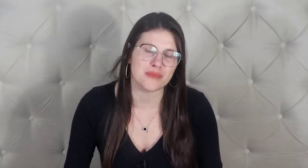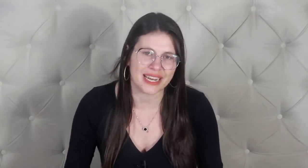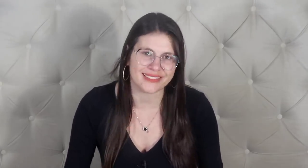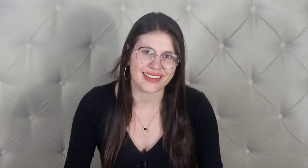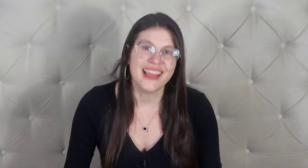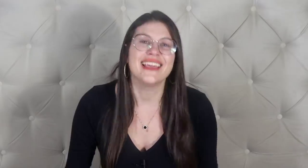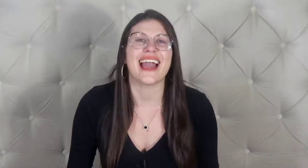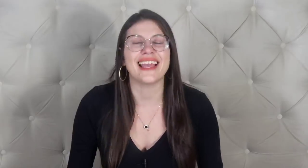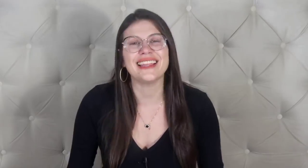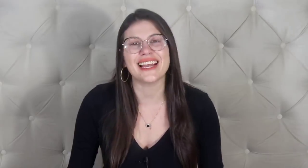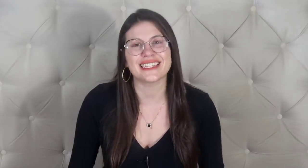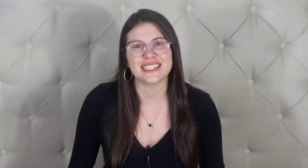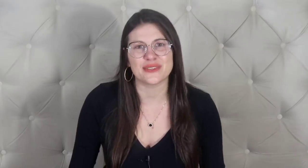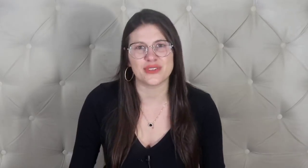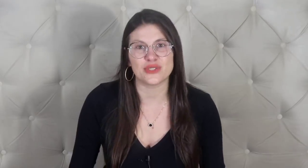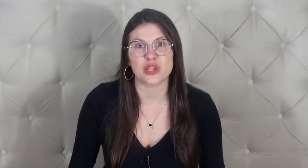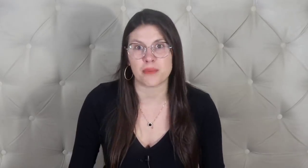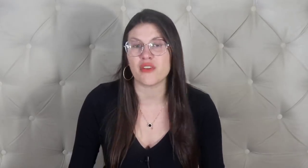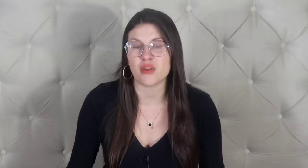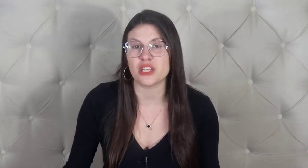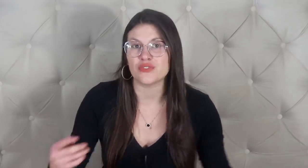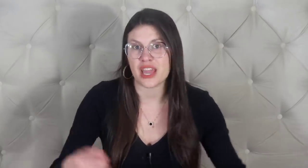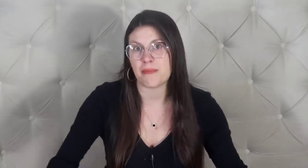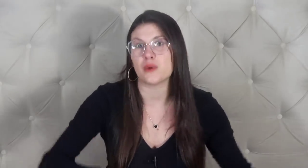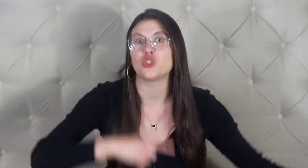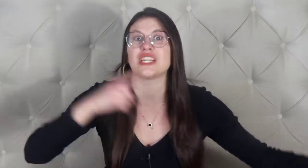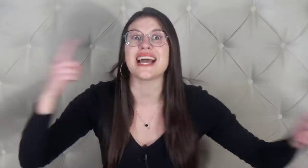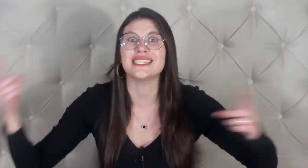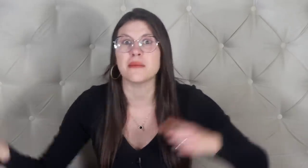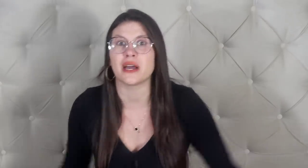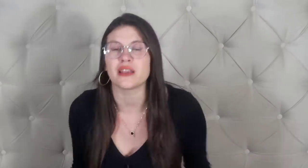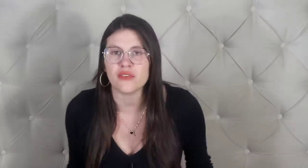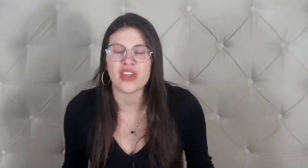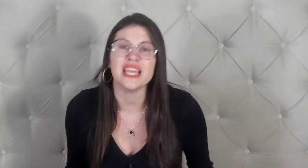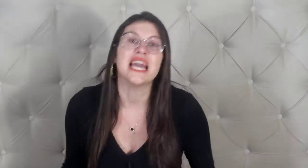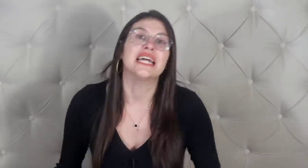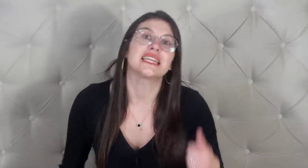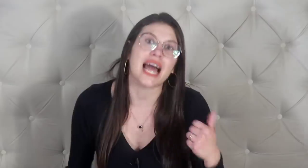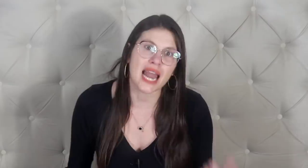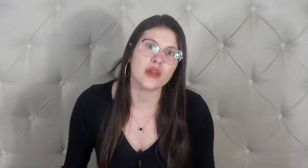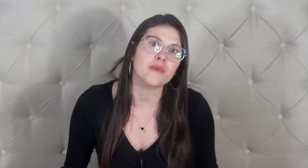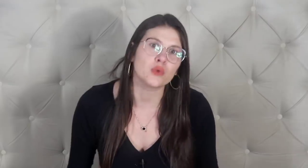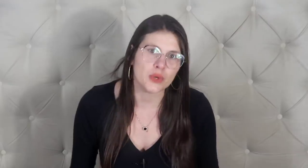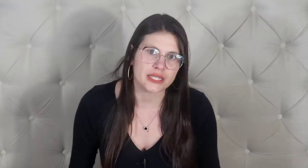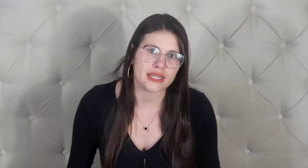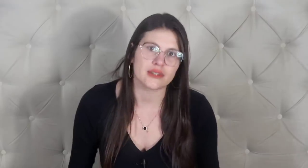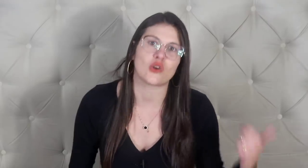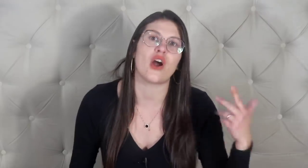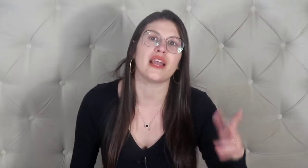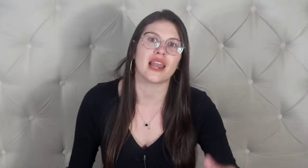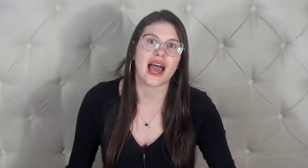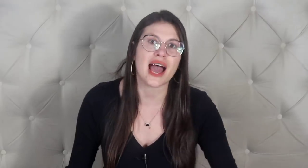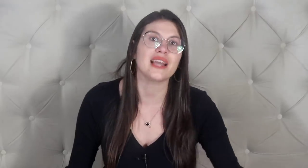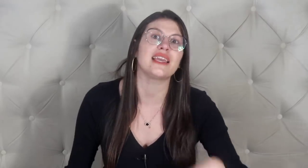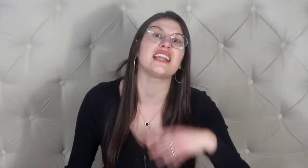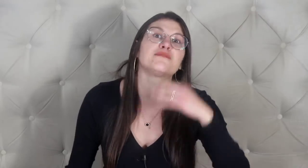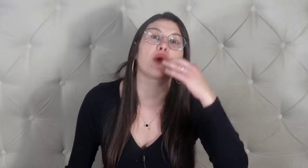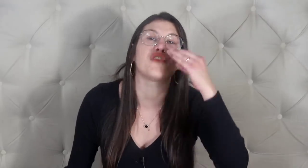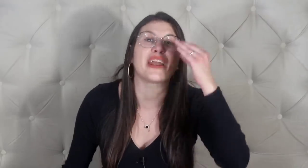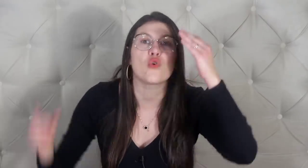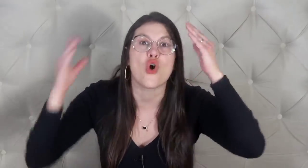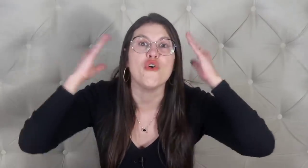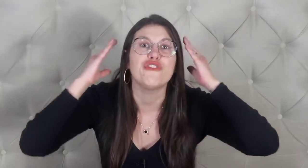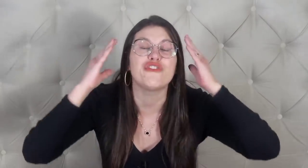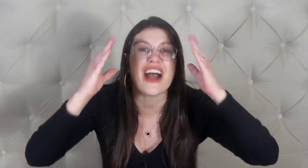dos irmãos Miranda. E a íntegra desse vídeo, que provavelmente vai repercutir na semana que vem, tá lá no meu Twitter. Corre lá que